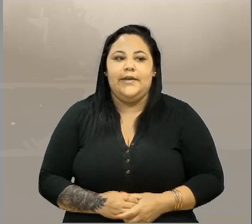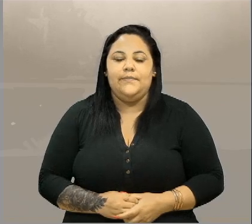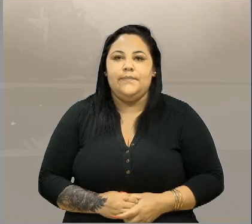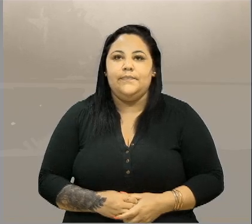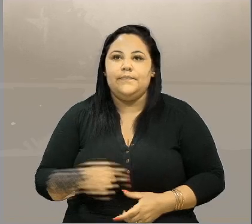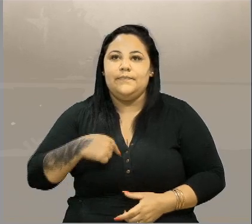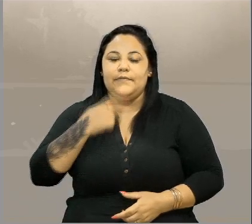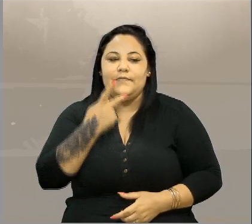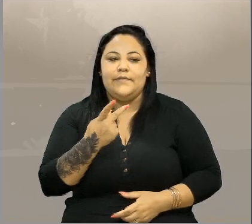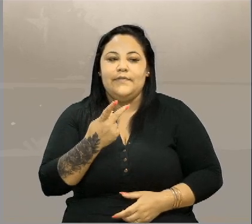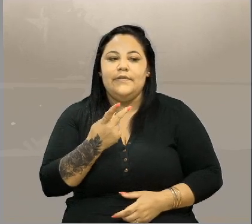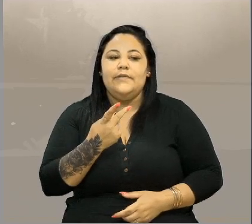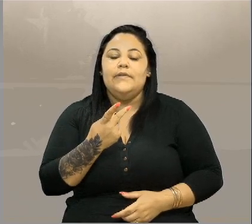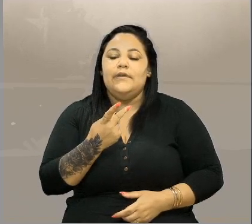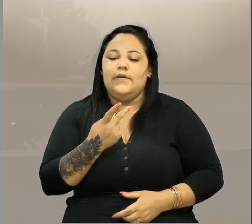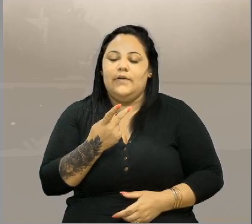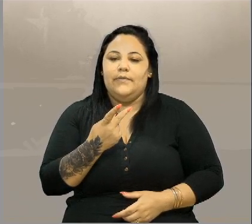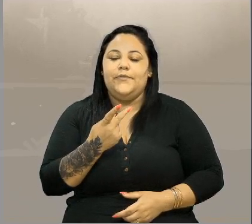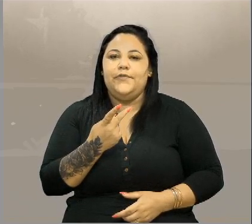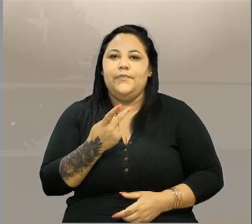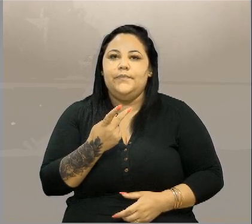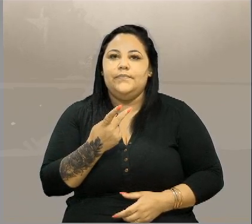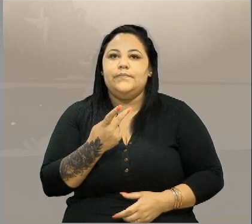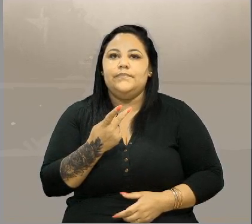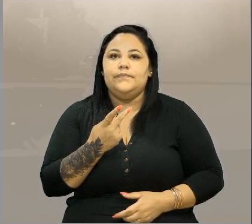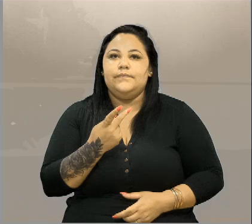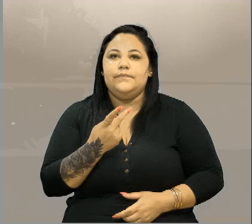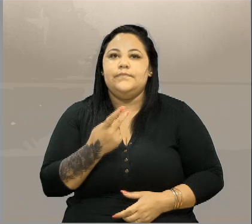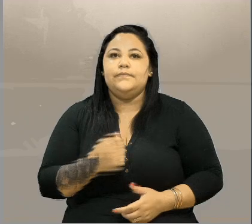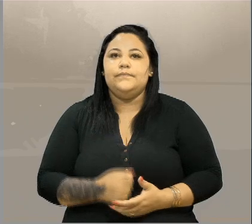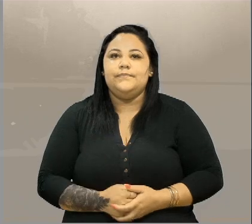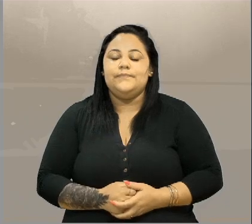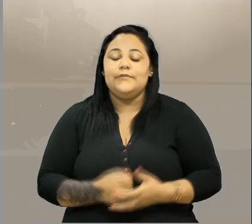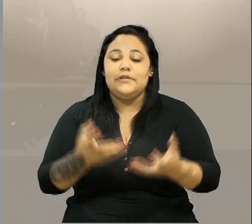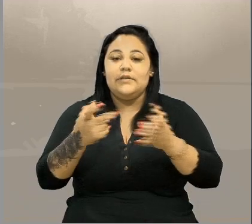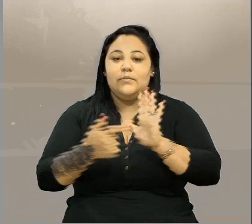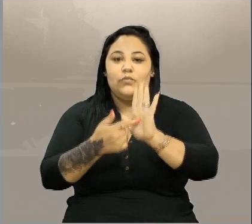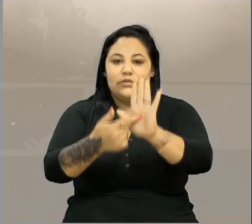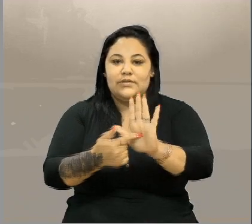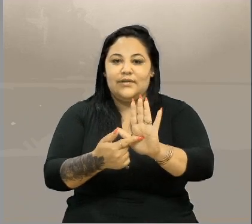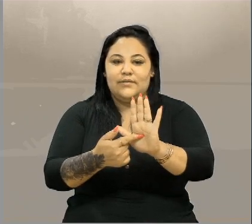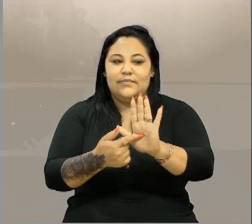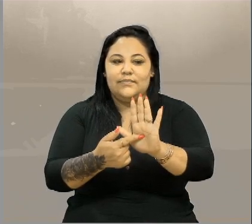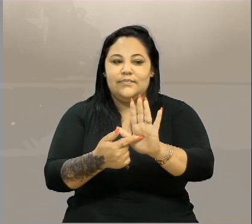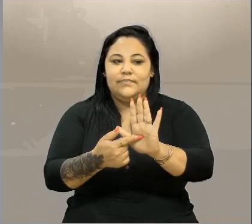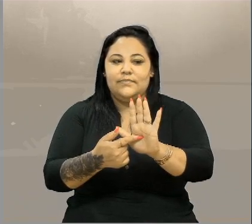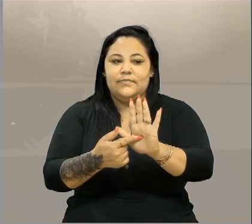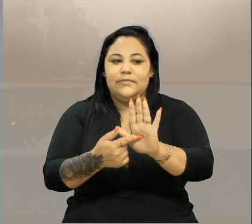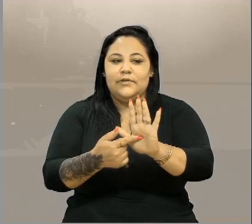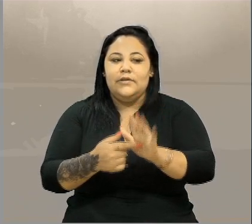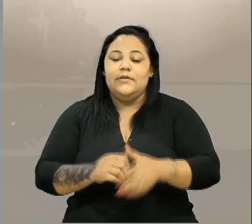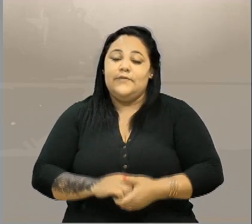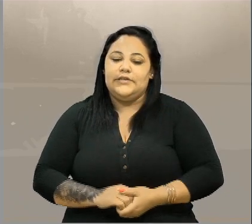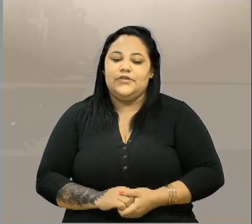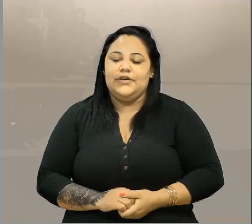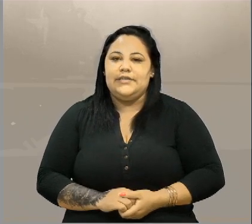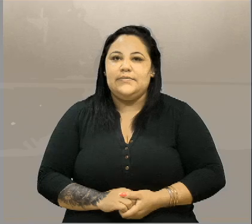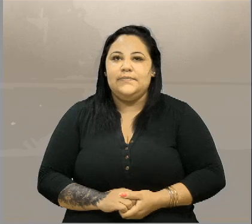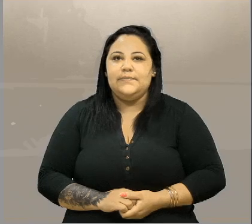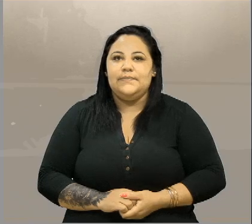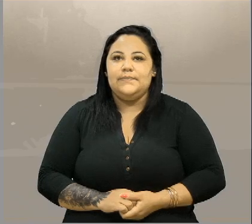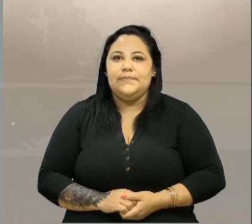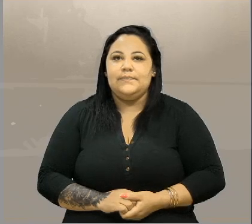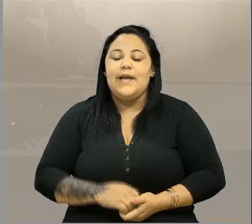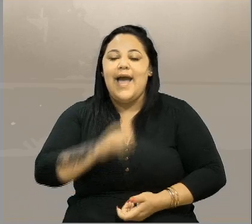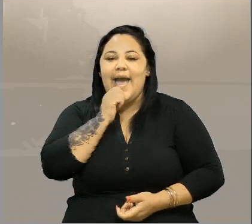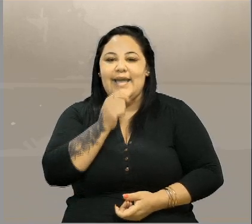ficando muito feliz, né. Também queria dar um destaque para uma obra que a gente lutou muito para que acontecesse,